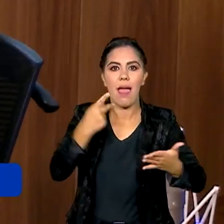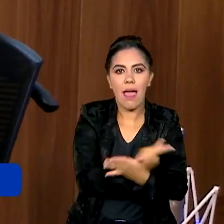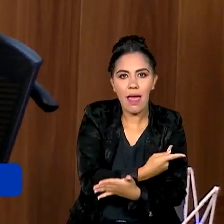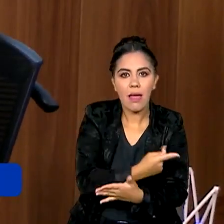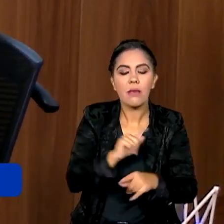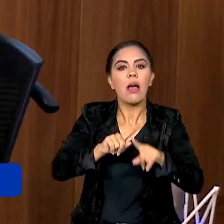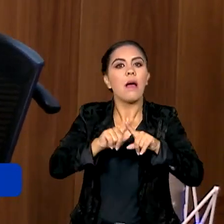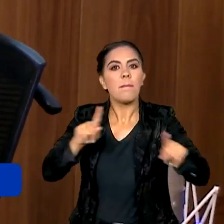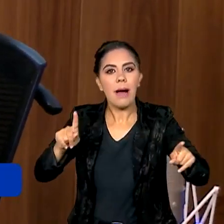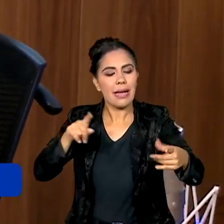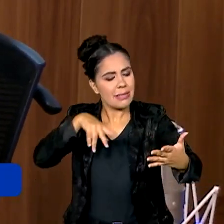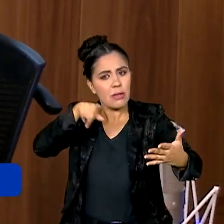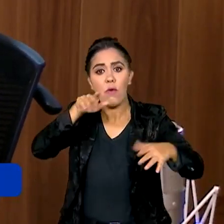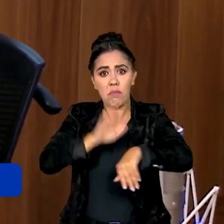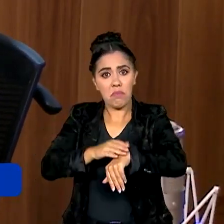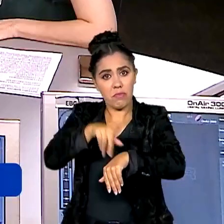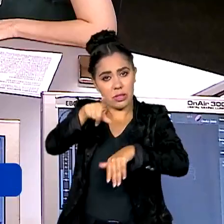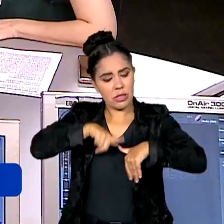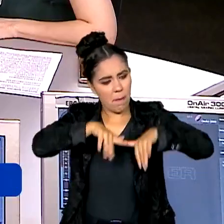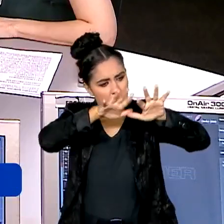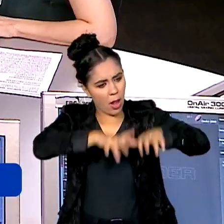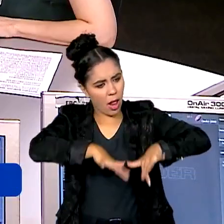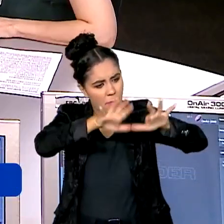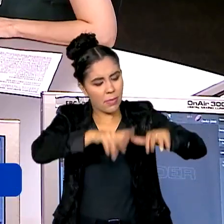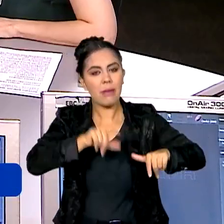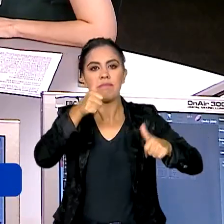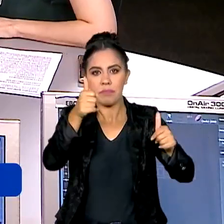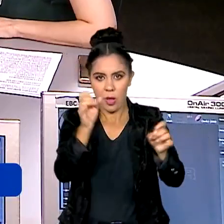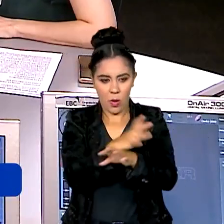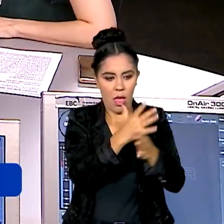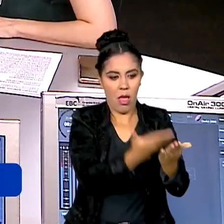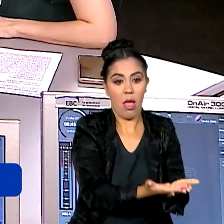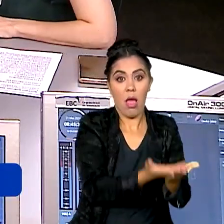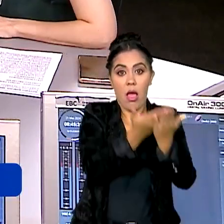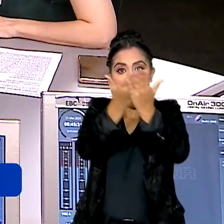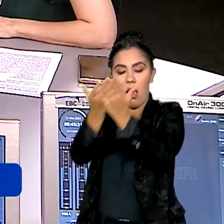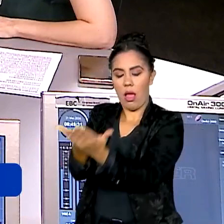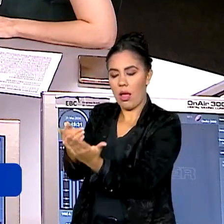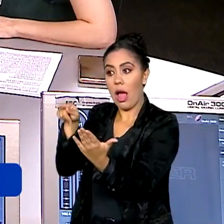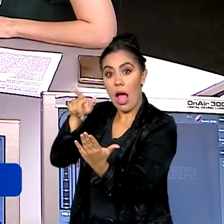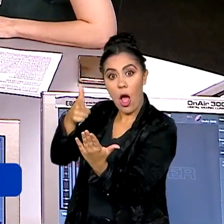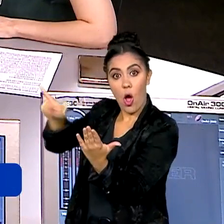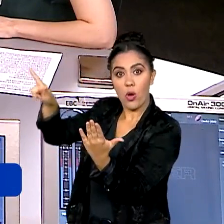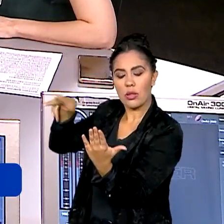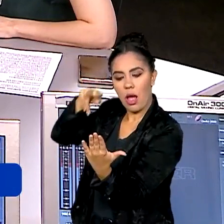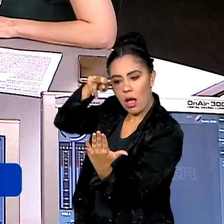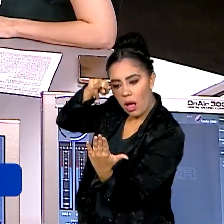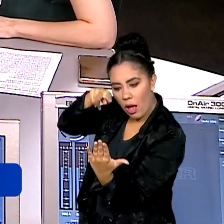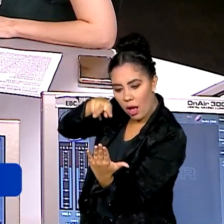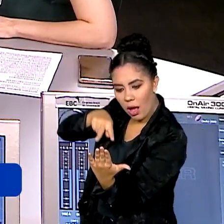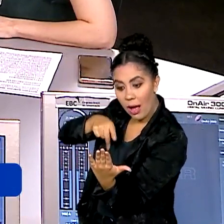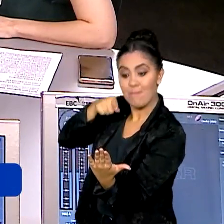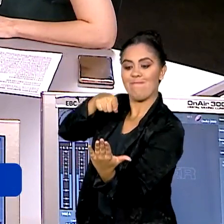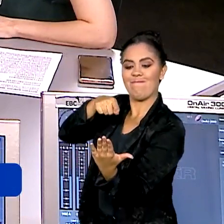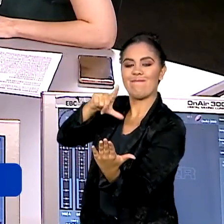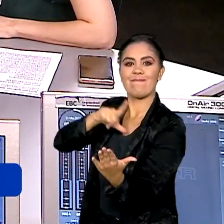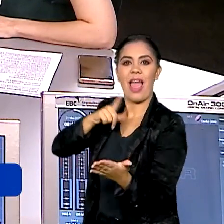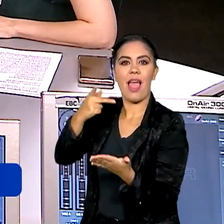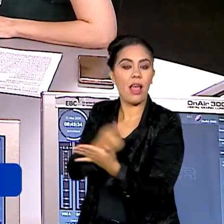olha 10 vezes, não enxerga o erro. E uma pessoa que pegou, opa, tem um erro aqui. É natural, isso